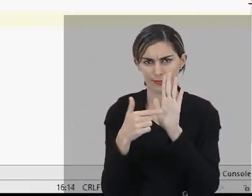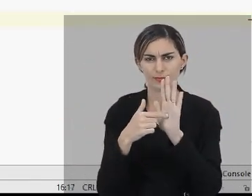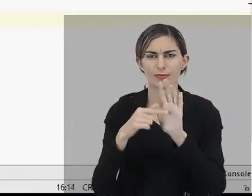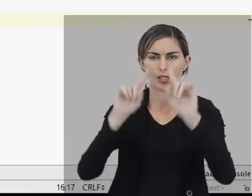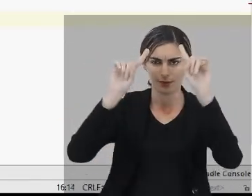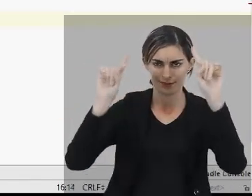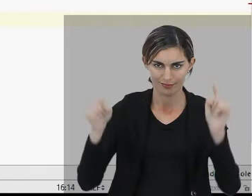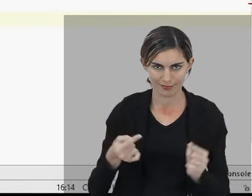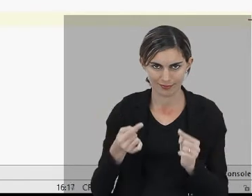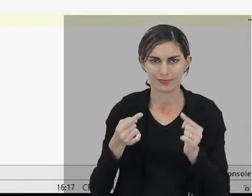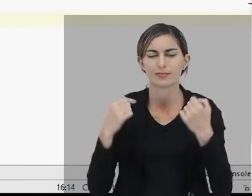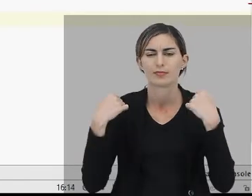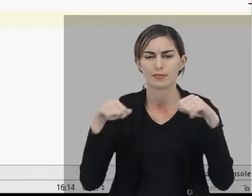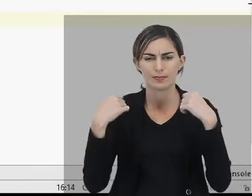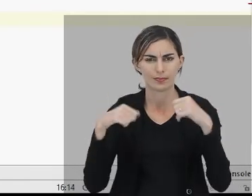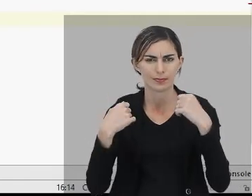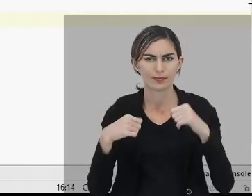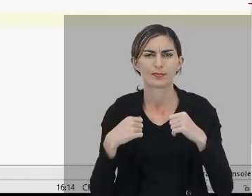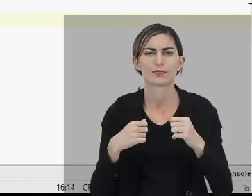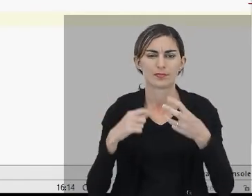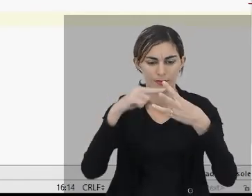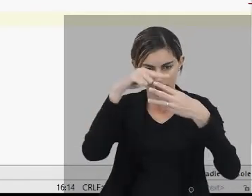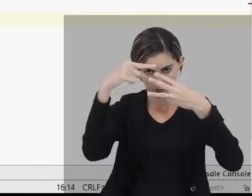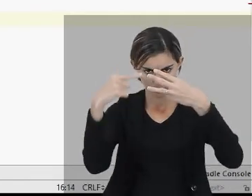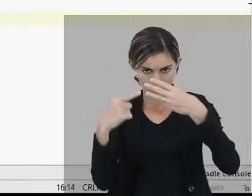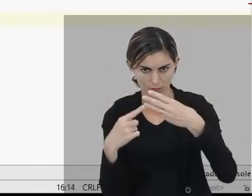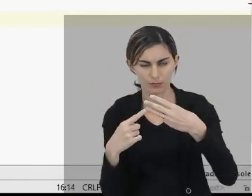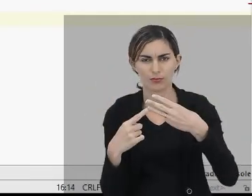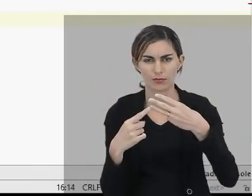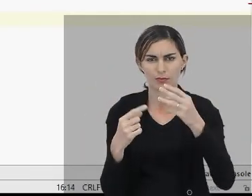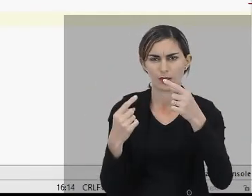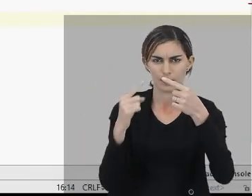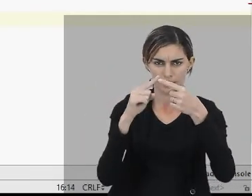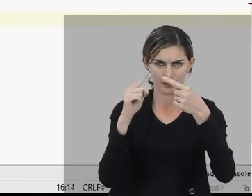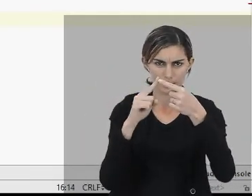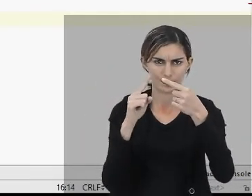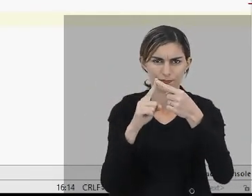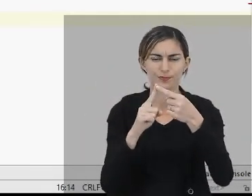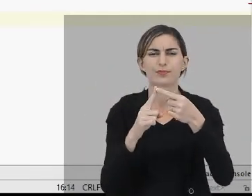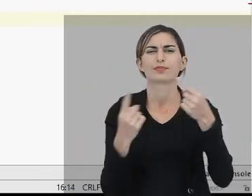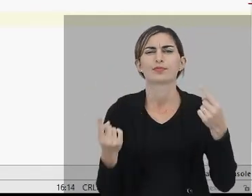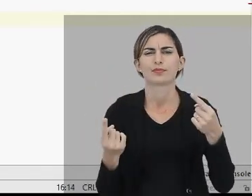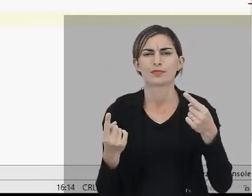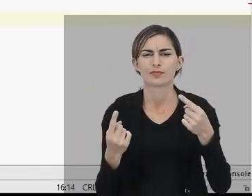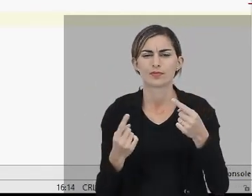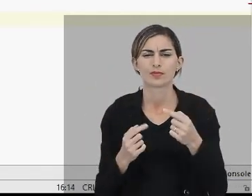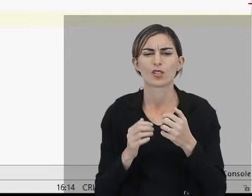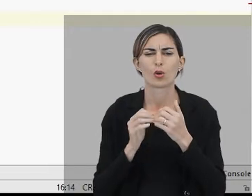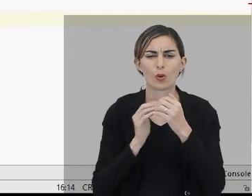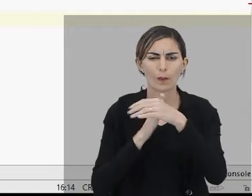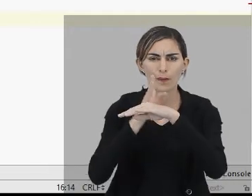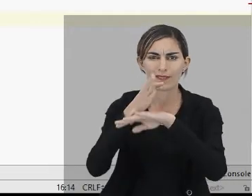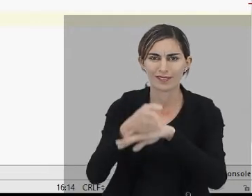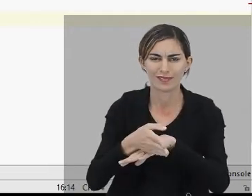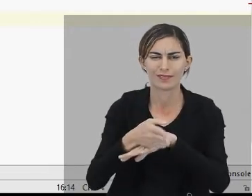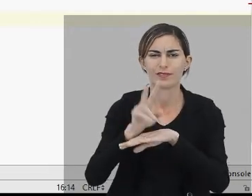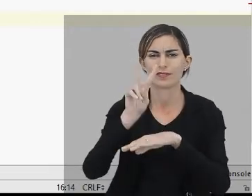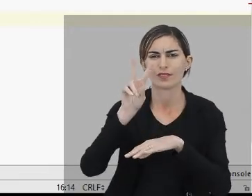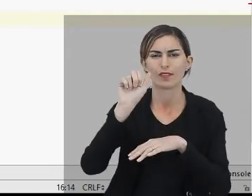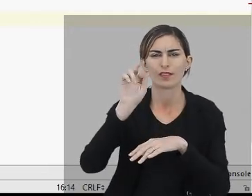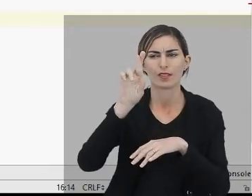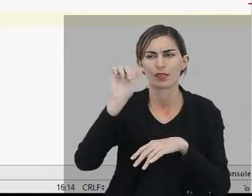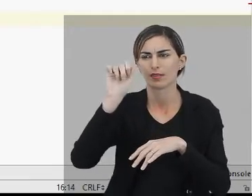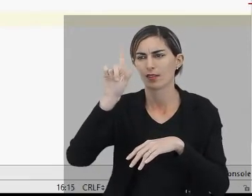fecha parênteses, a gente vai precisar de 3 partes. A primeira delas é a inicialização de uma